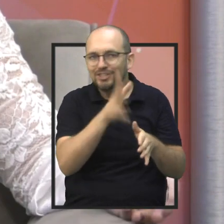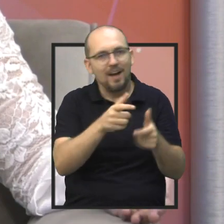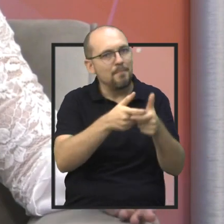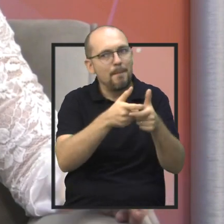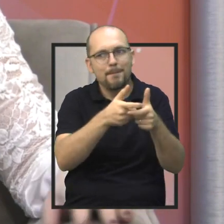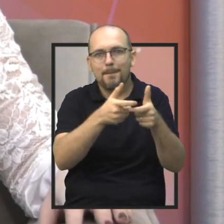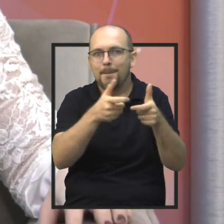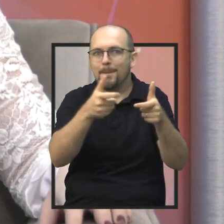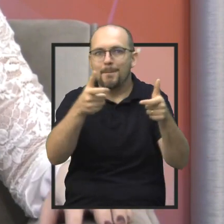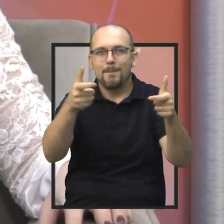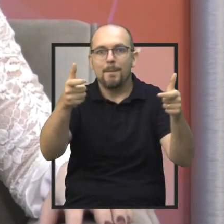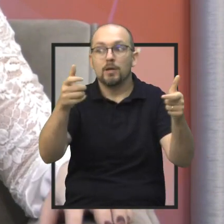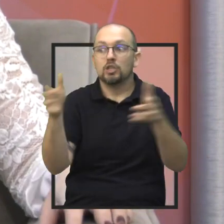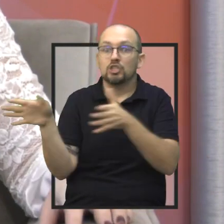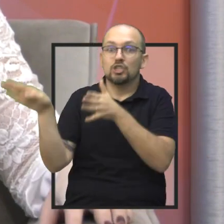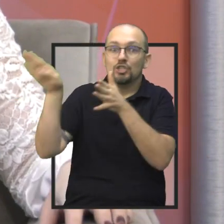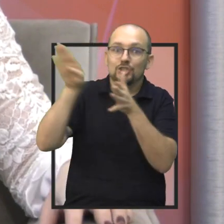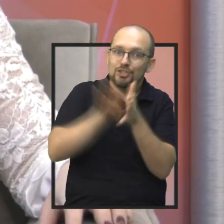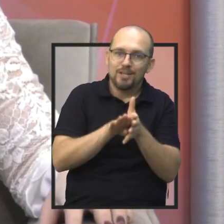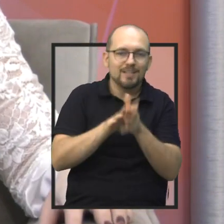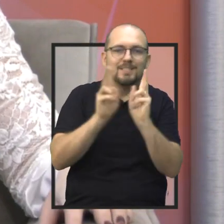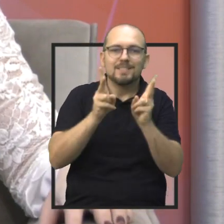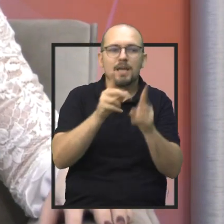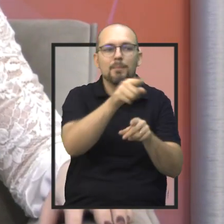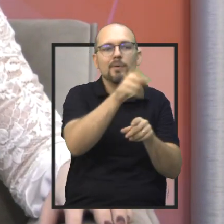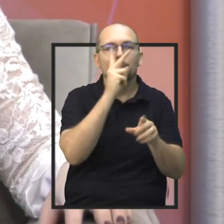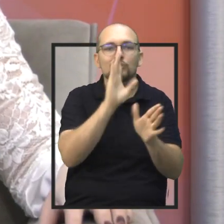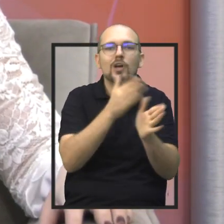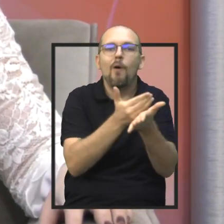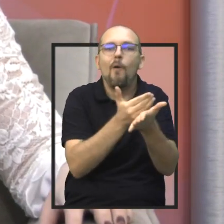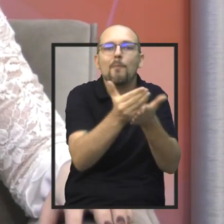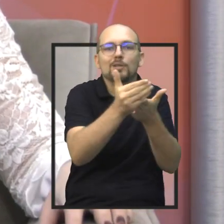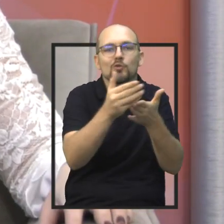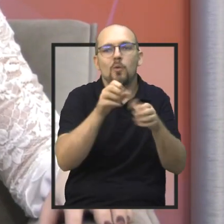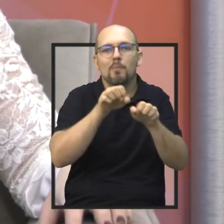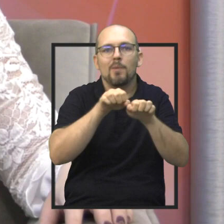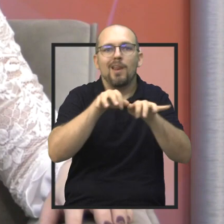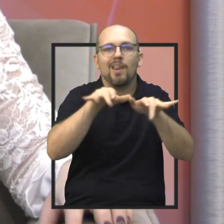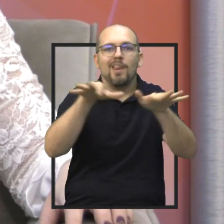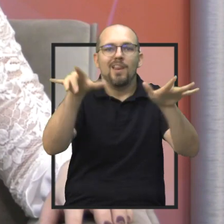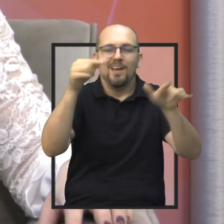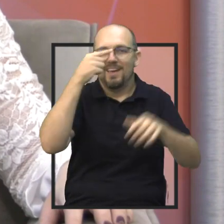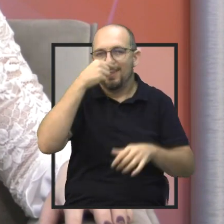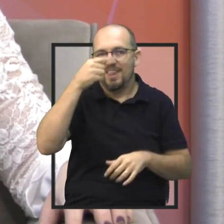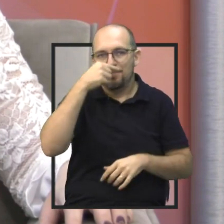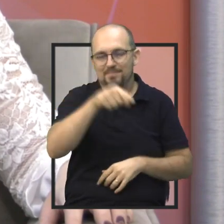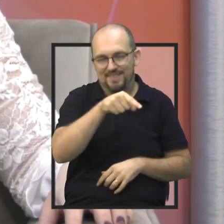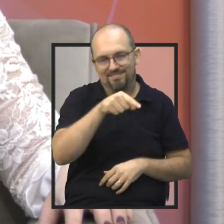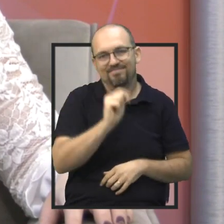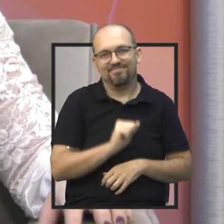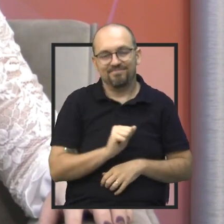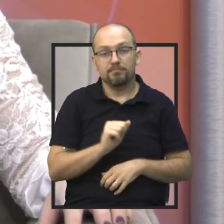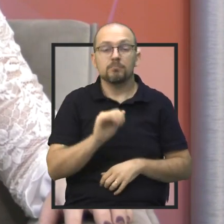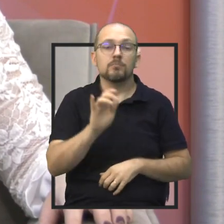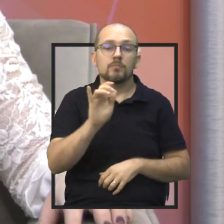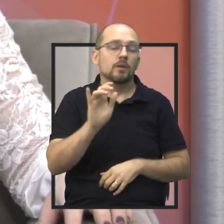quadros infecciosos virais, né? Quando o vírus da gripe já está chegando, já está circulando,